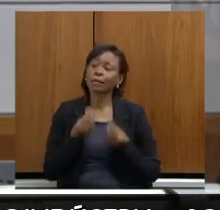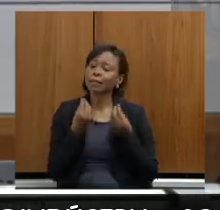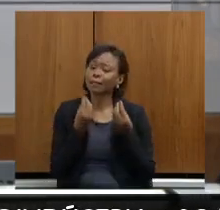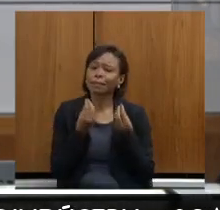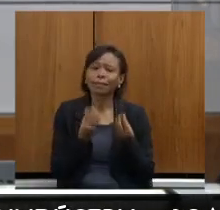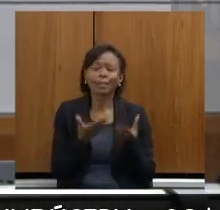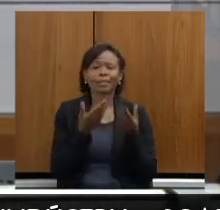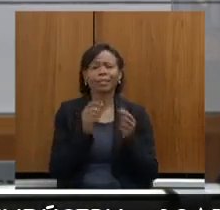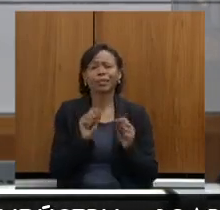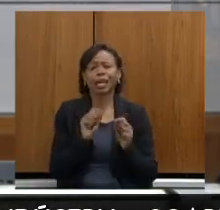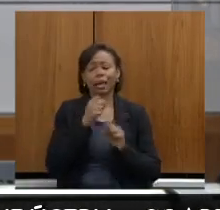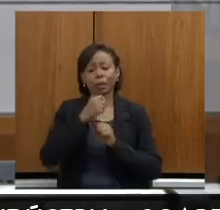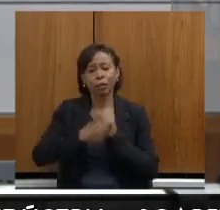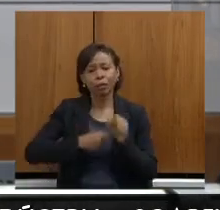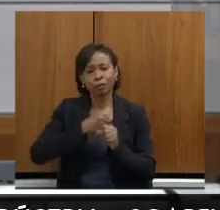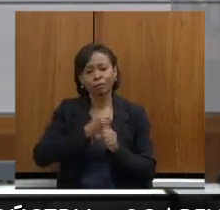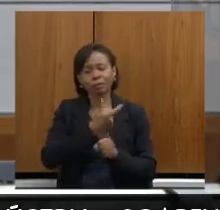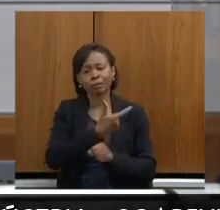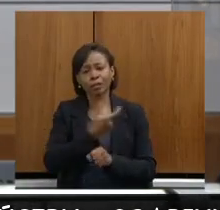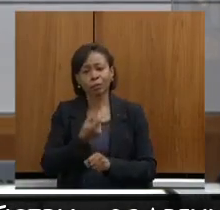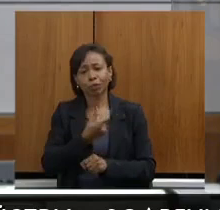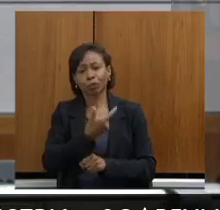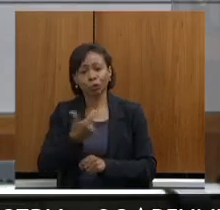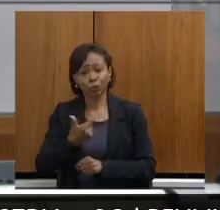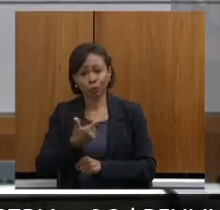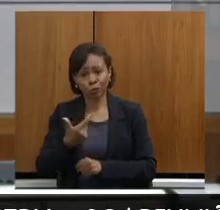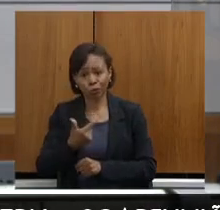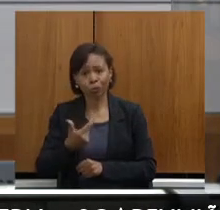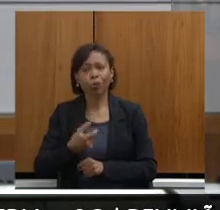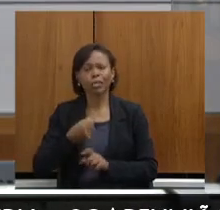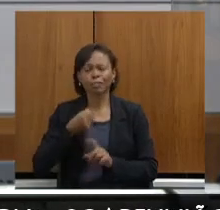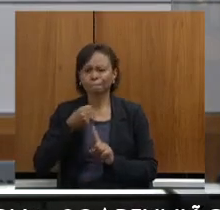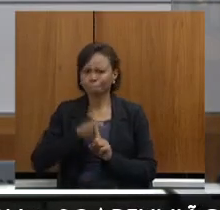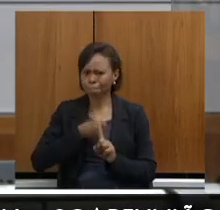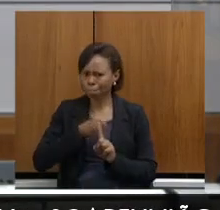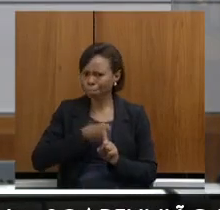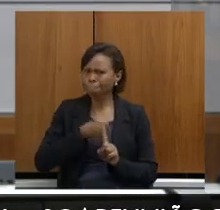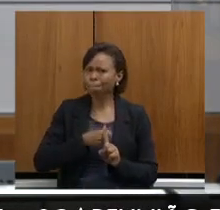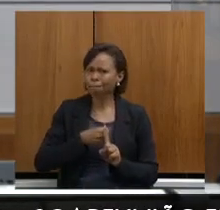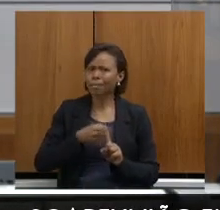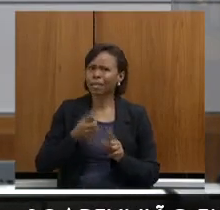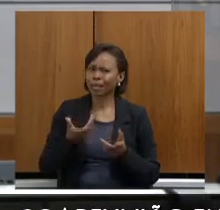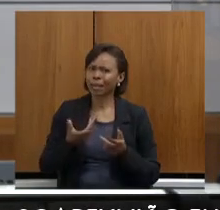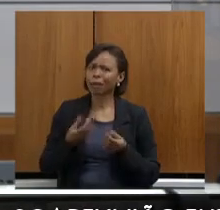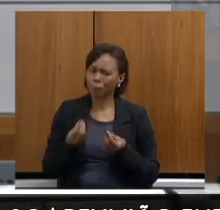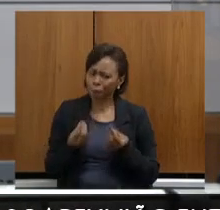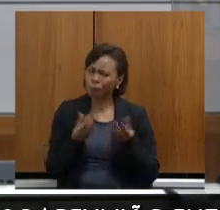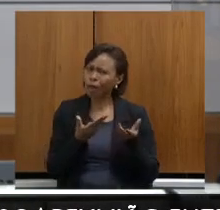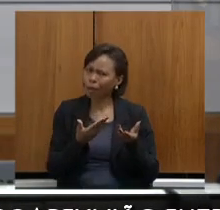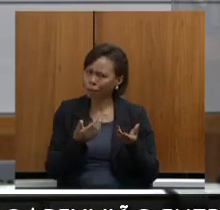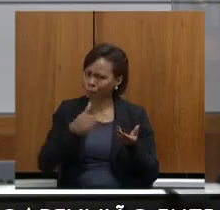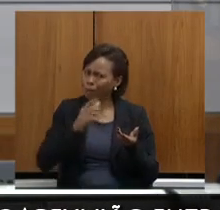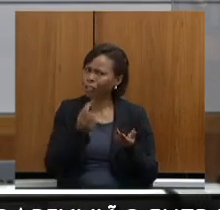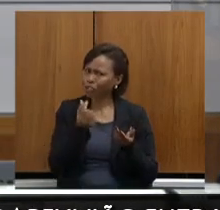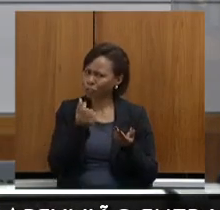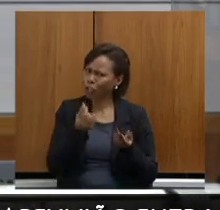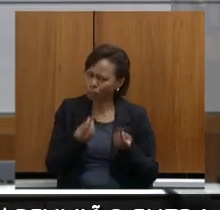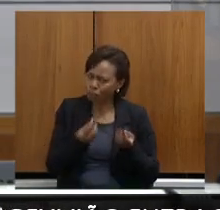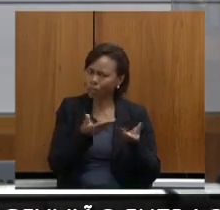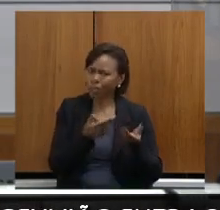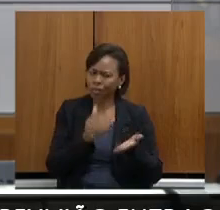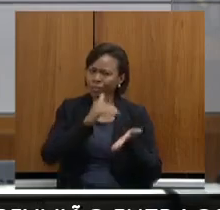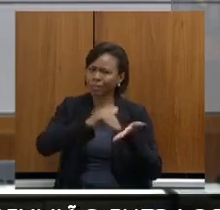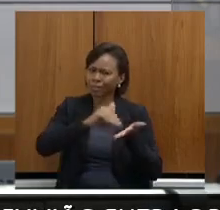esse fim de ano é que 26 22 Eu Gustavo o lutar 2022 botar um pouquinho mais de dinheiro na secretaria e pelo menos